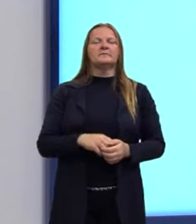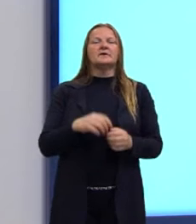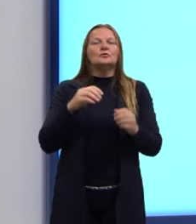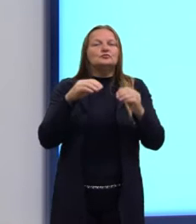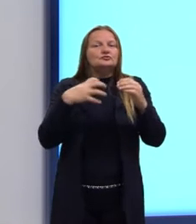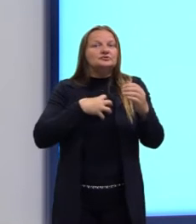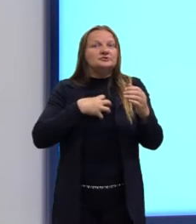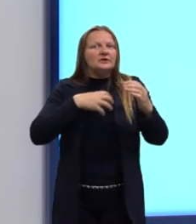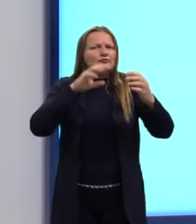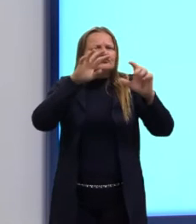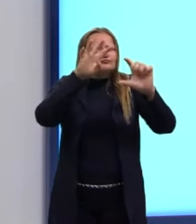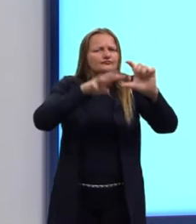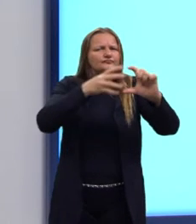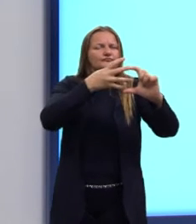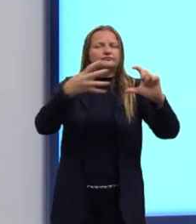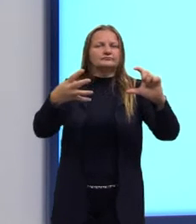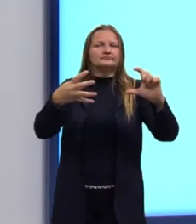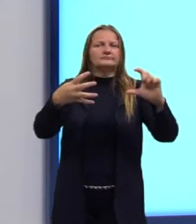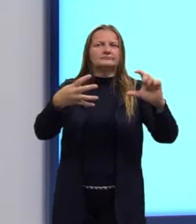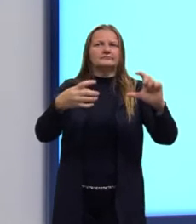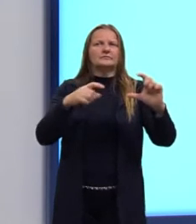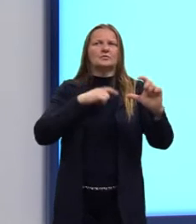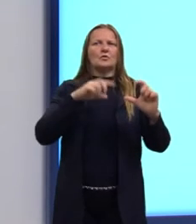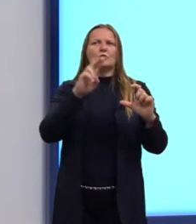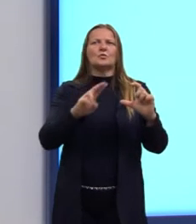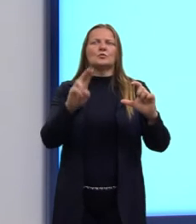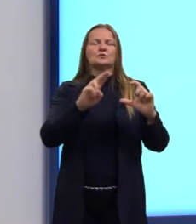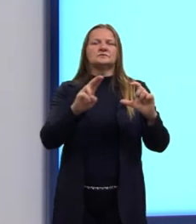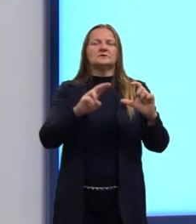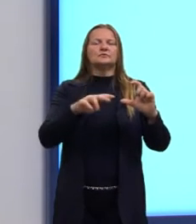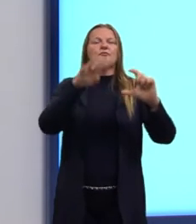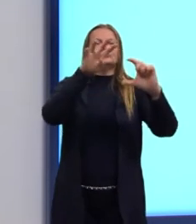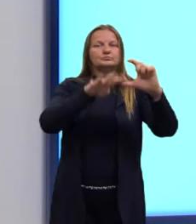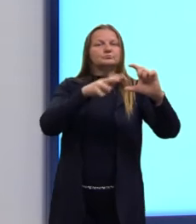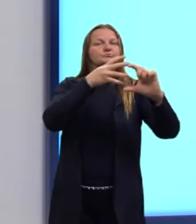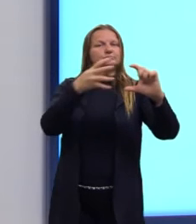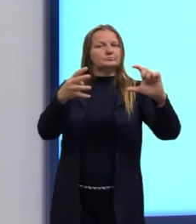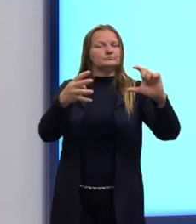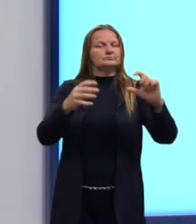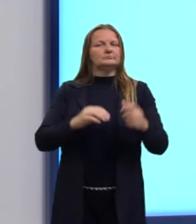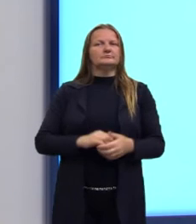formas Então dessa impruptação é utilizando as matrizes